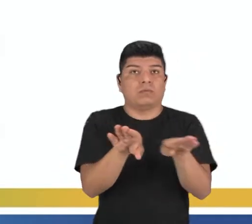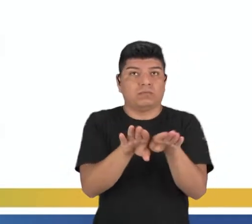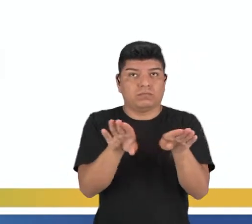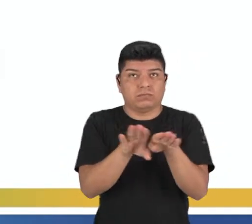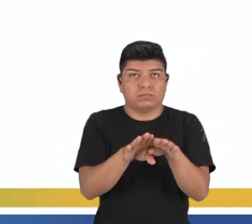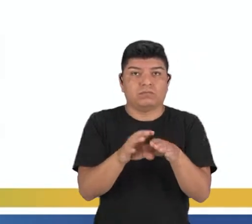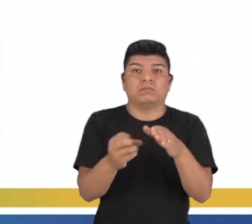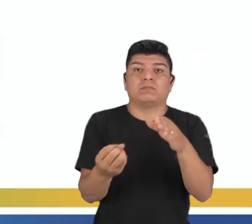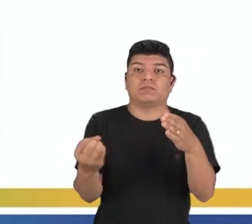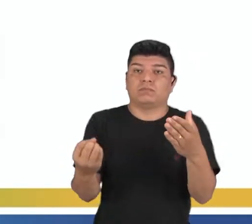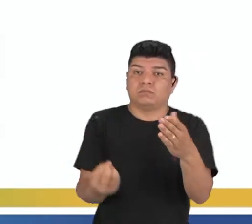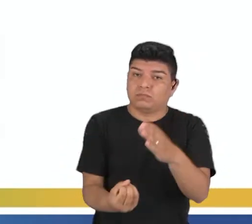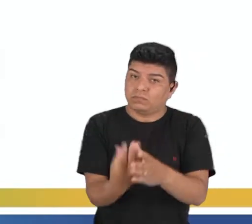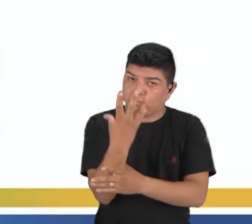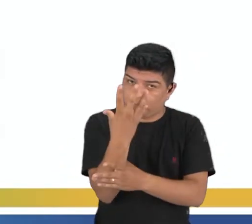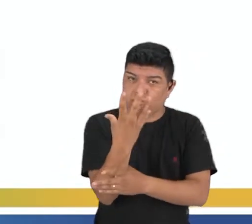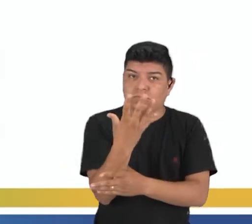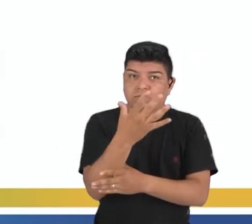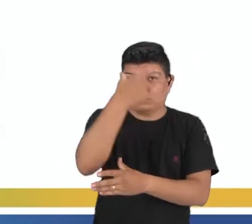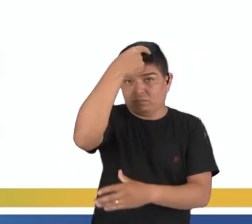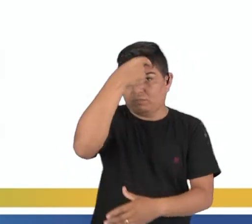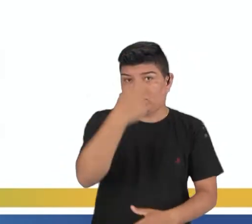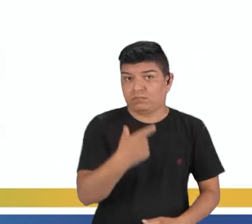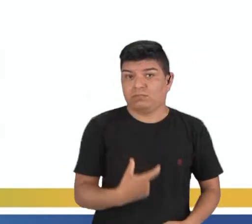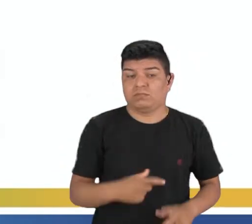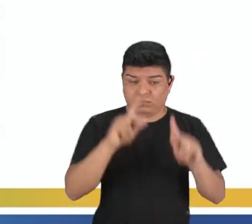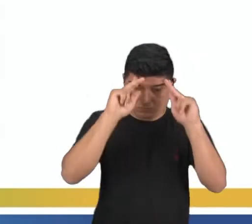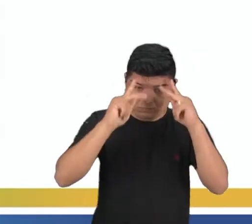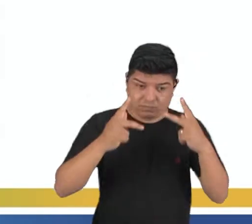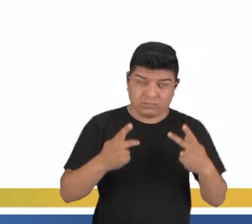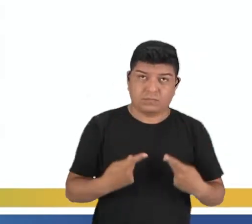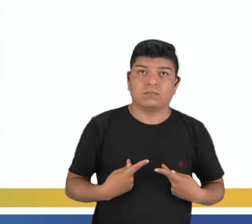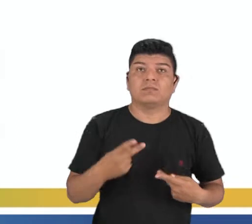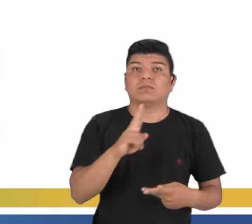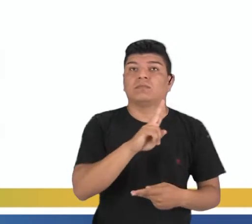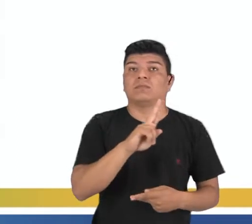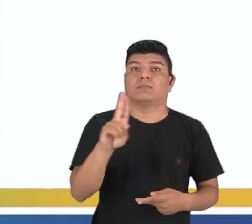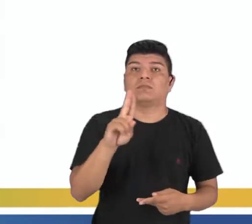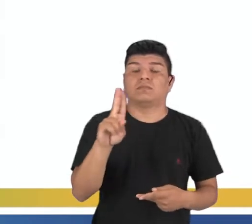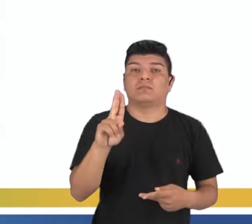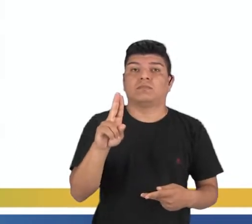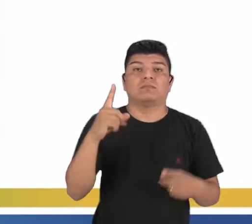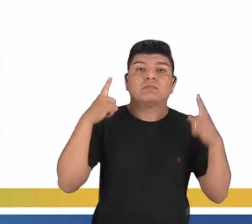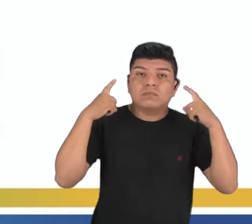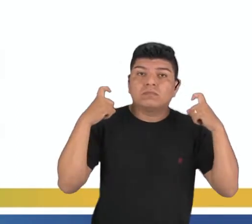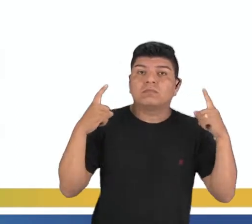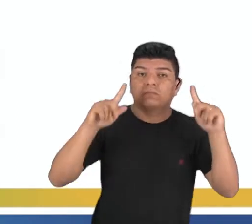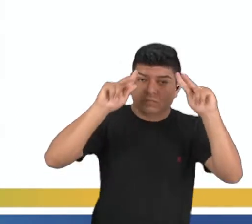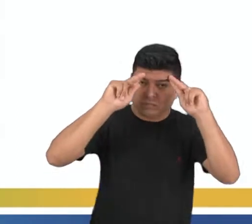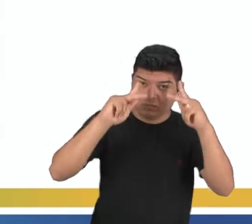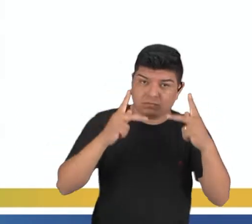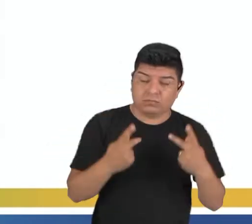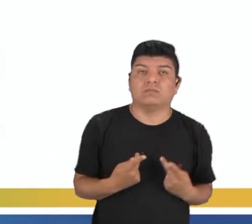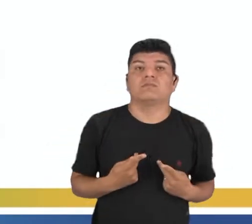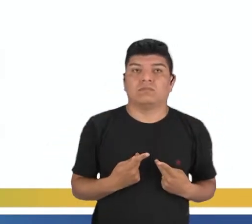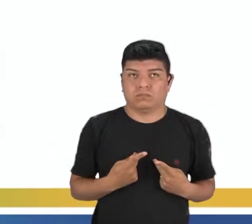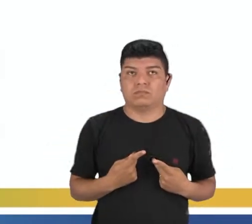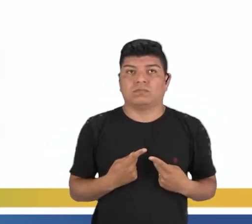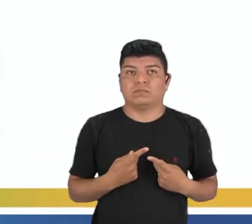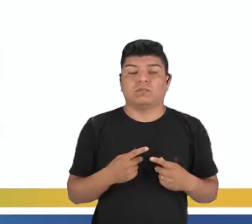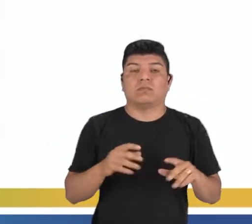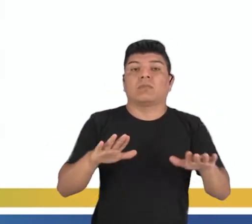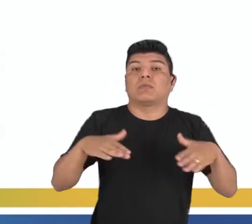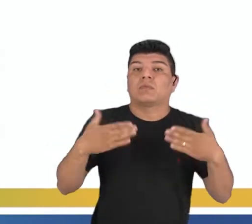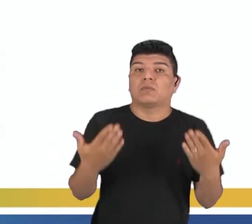indiretamente são produzidos pelo ser humano, damos o nome de sons humanizados ou sons artificiais,